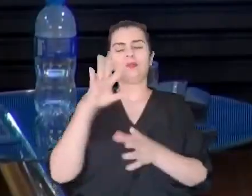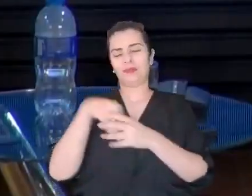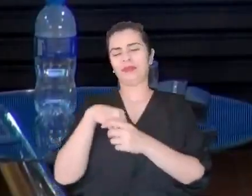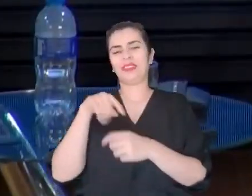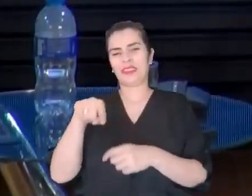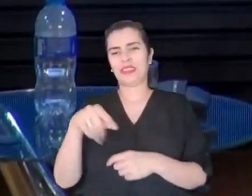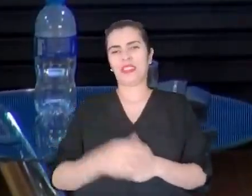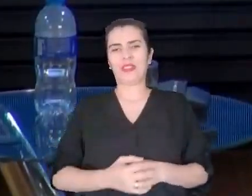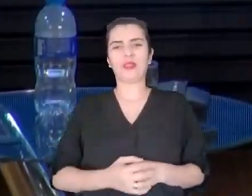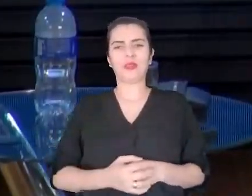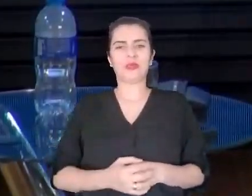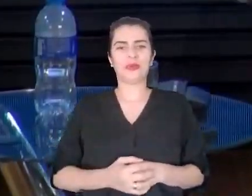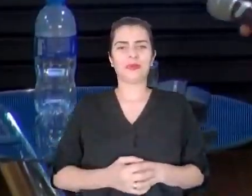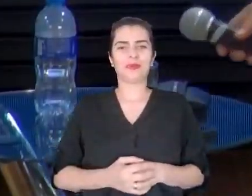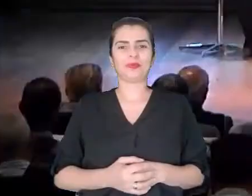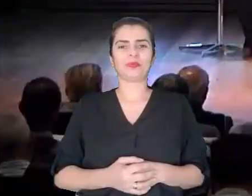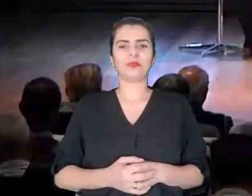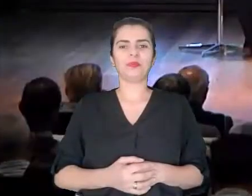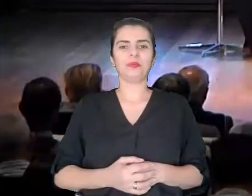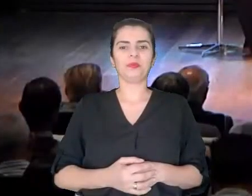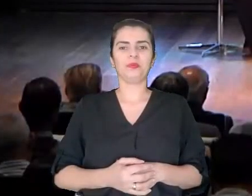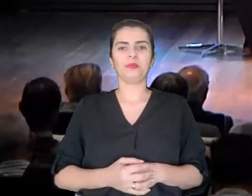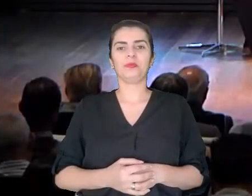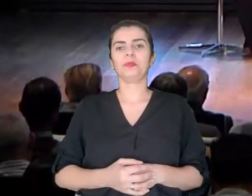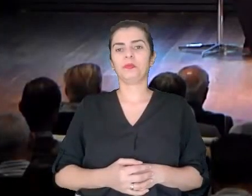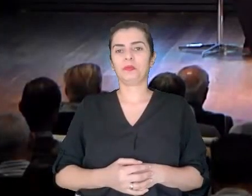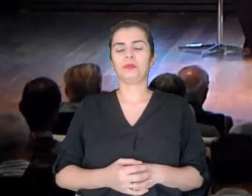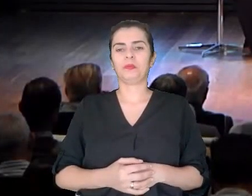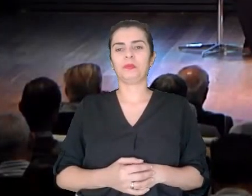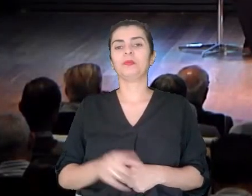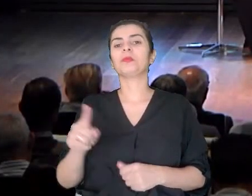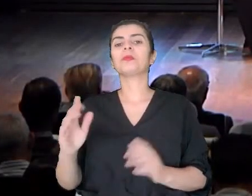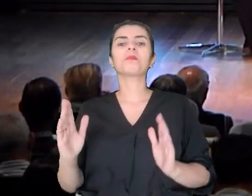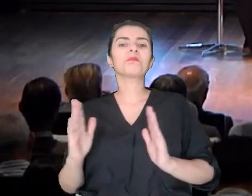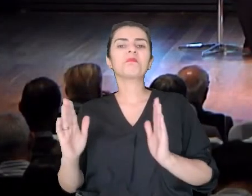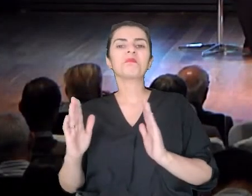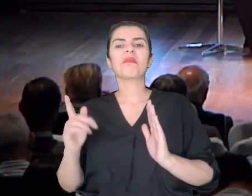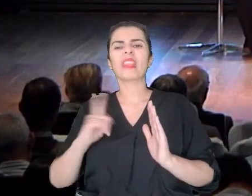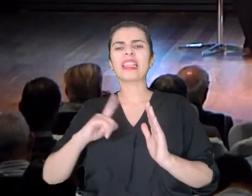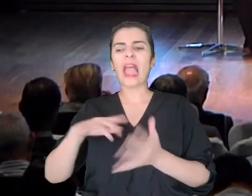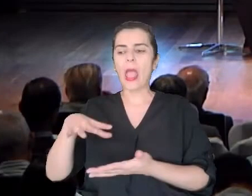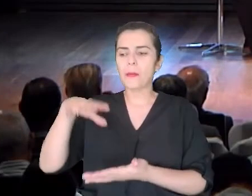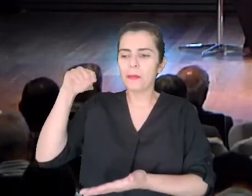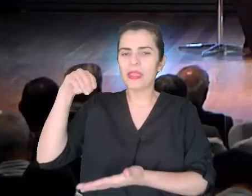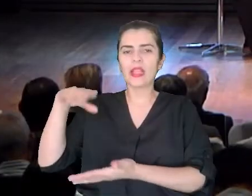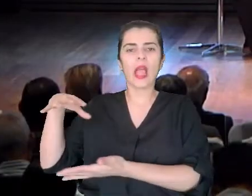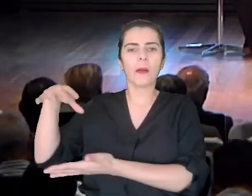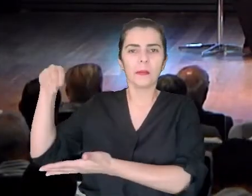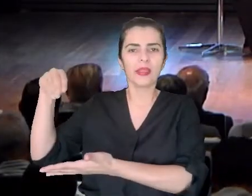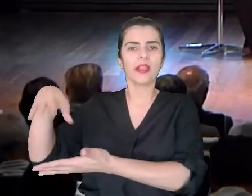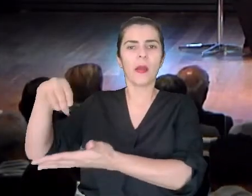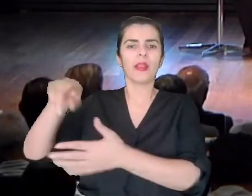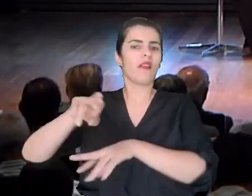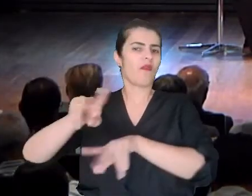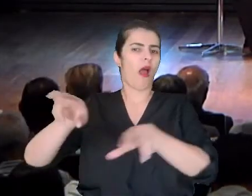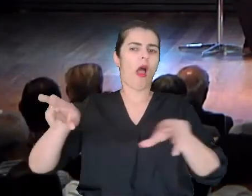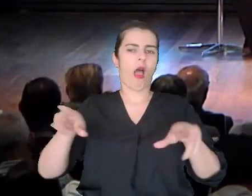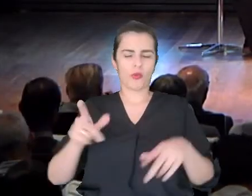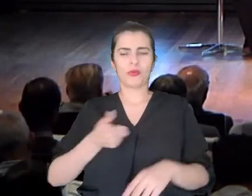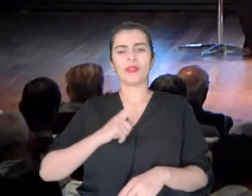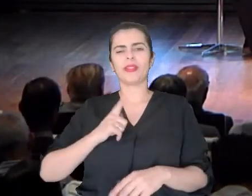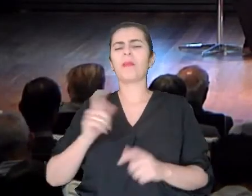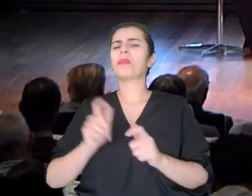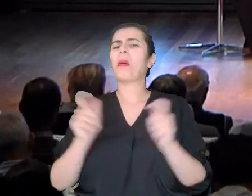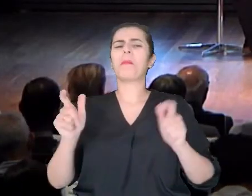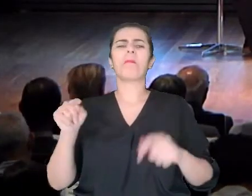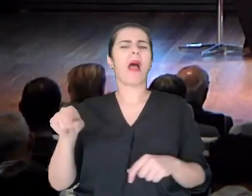chuvoso. A experiência da Vale, a gente tem diversas pilhas em operação e grande parte delas, elas trabalham